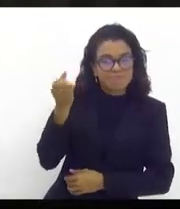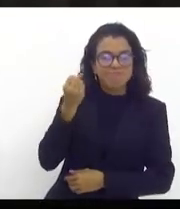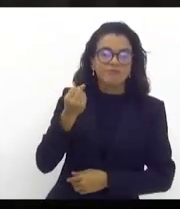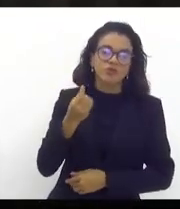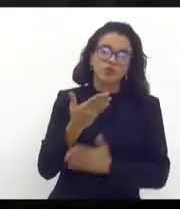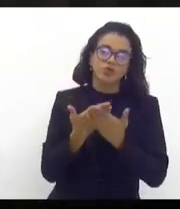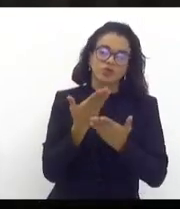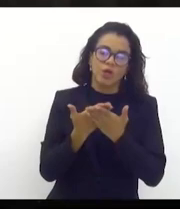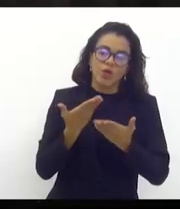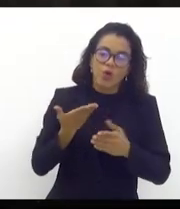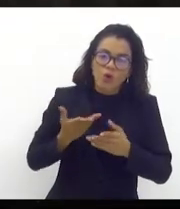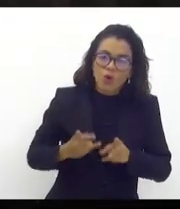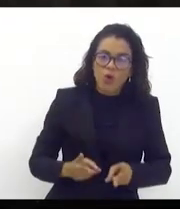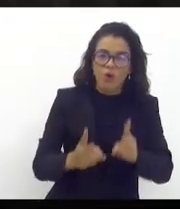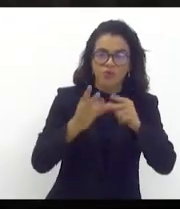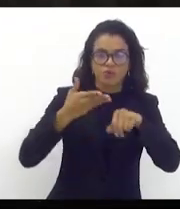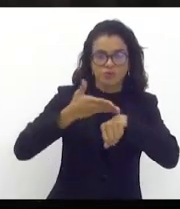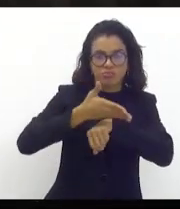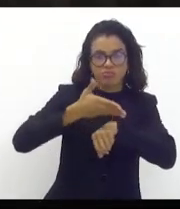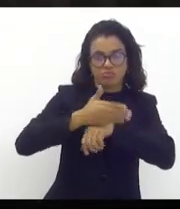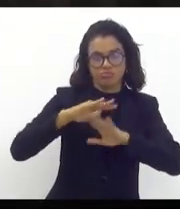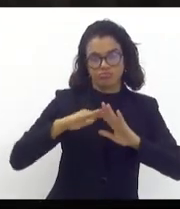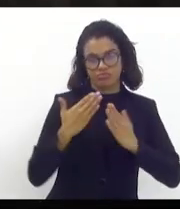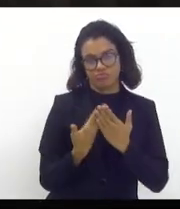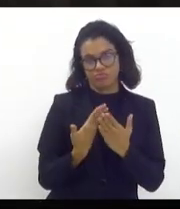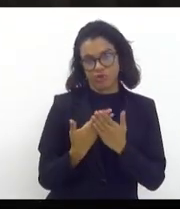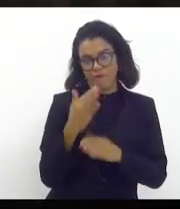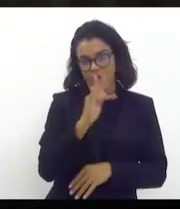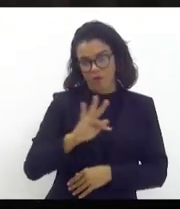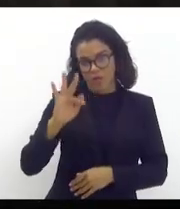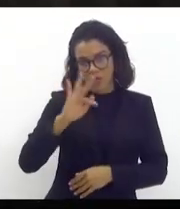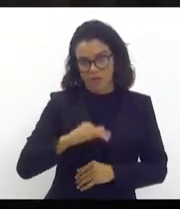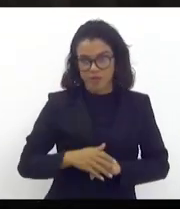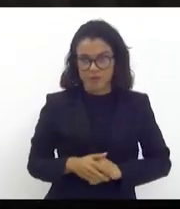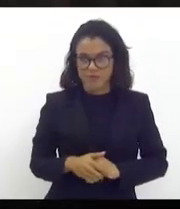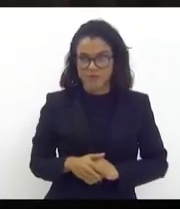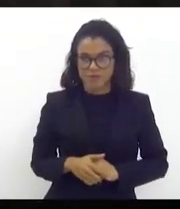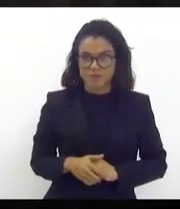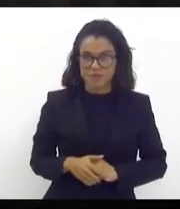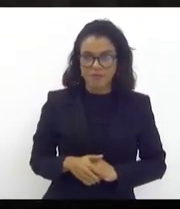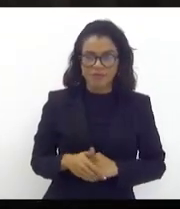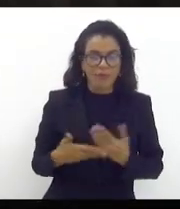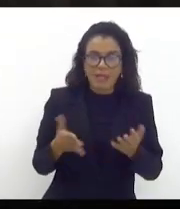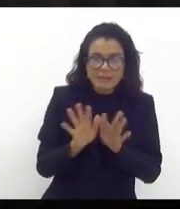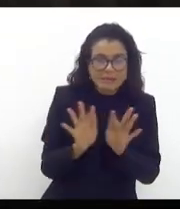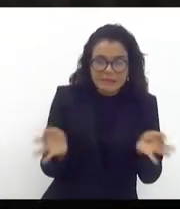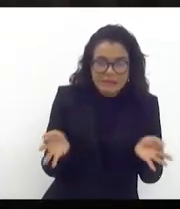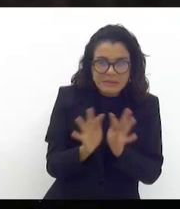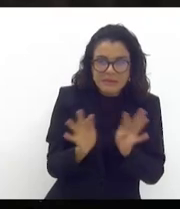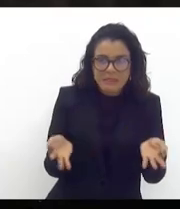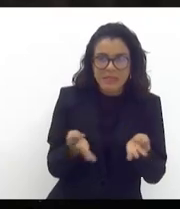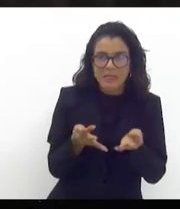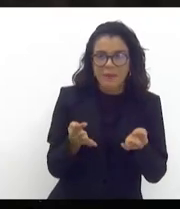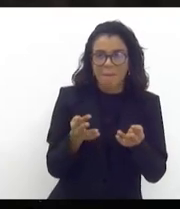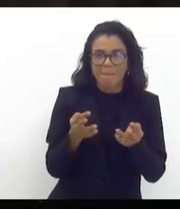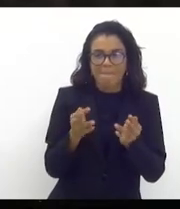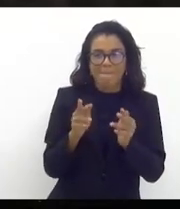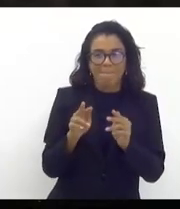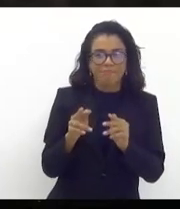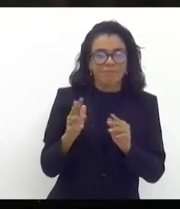continuem frequentando a universidade. É simples. É uma política, do ponto de vista